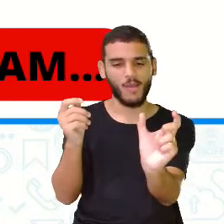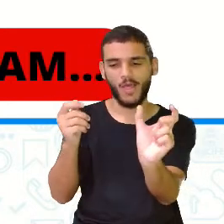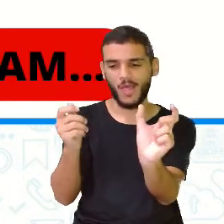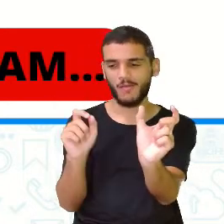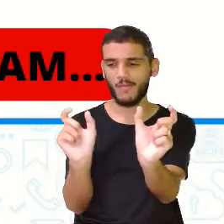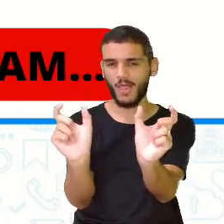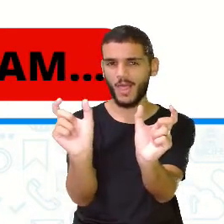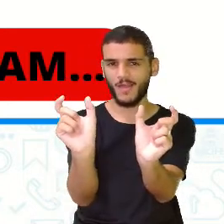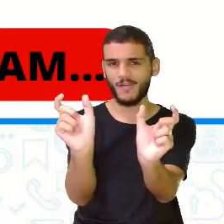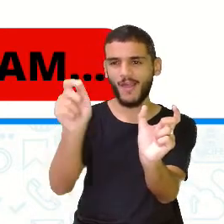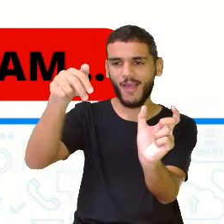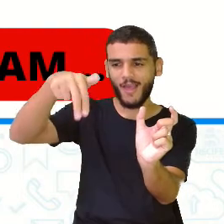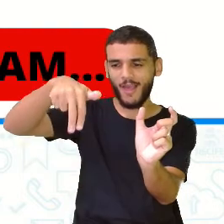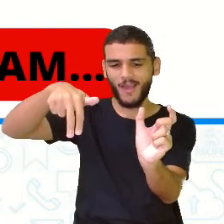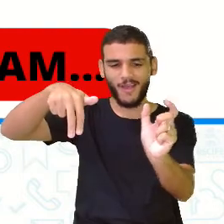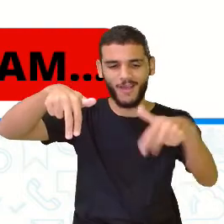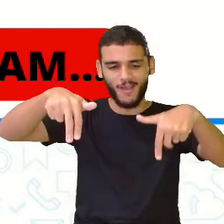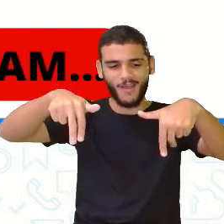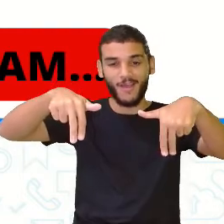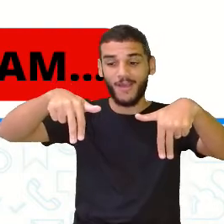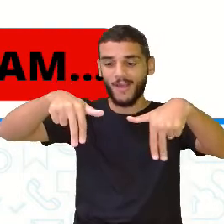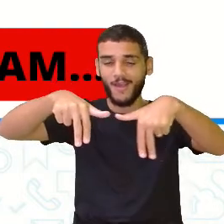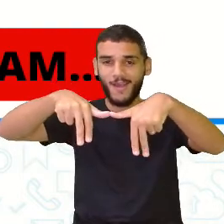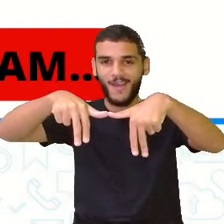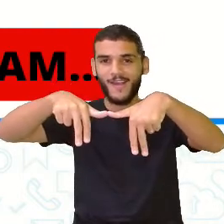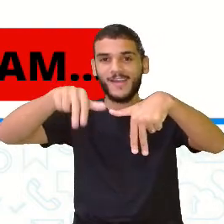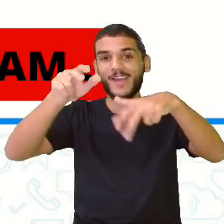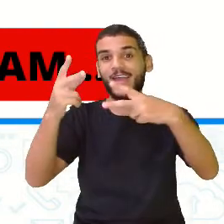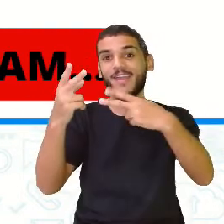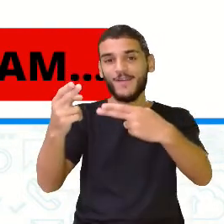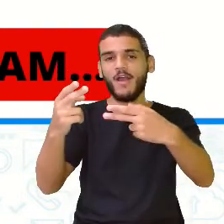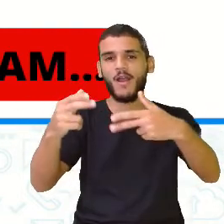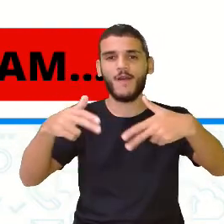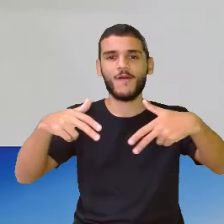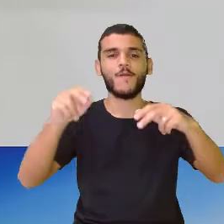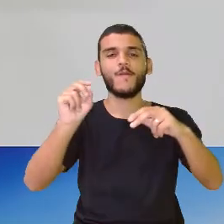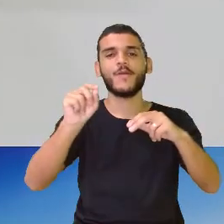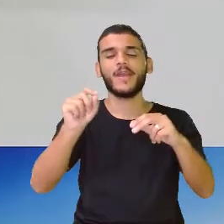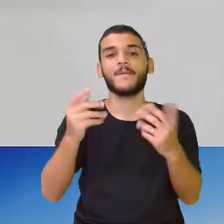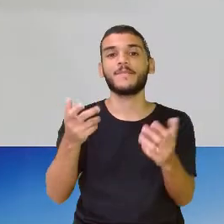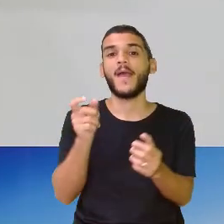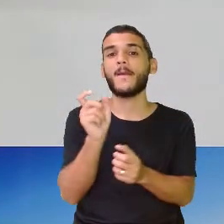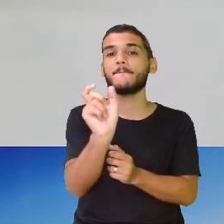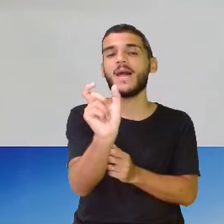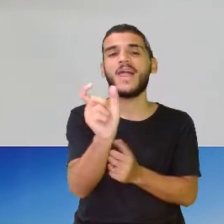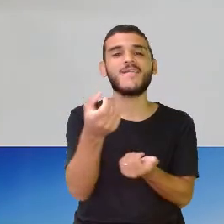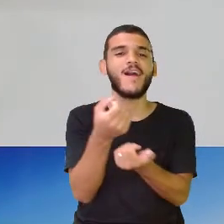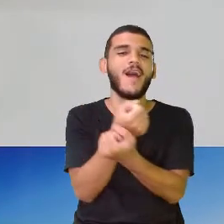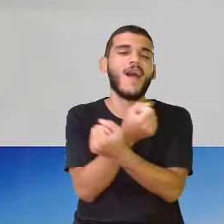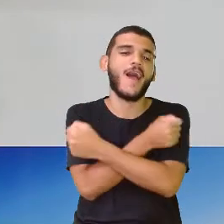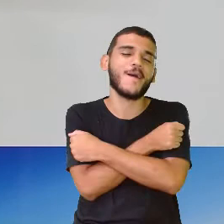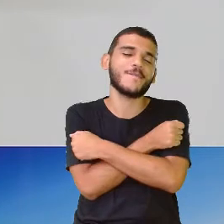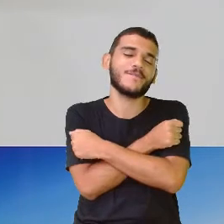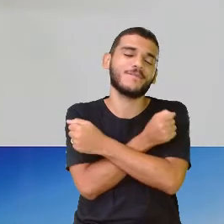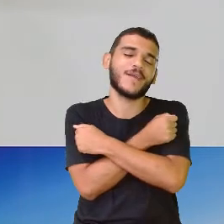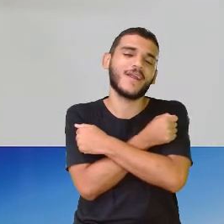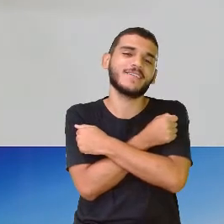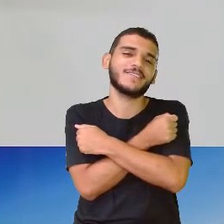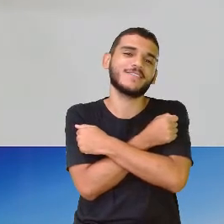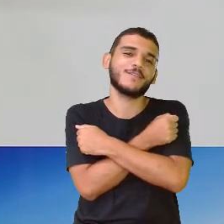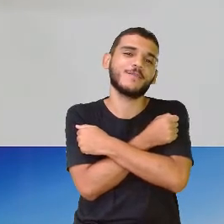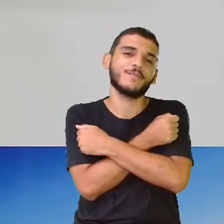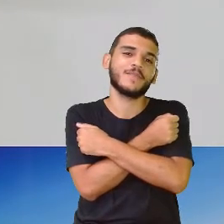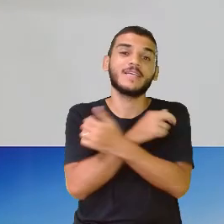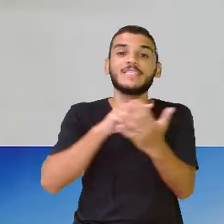exemplo, um exemplo é abraço. Abraço é uma palavra que a gente fala e aproxima